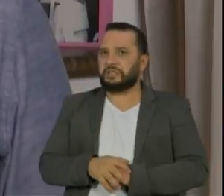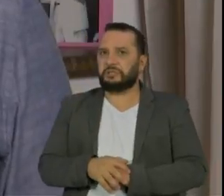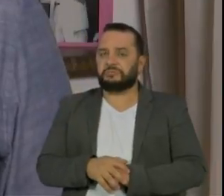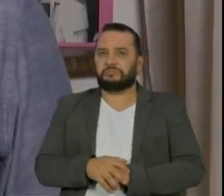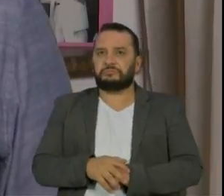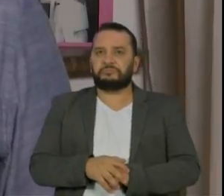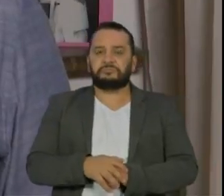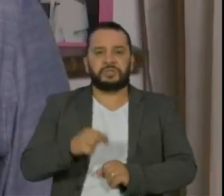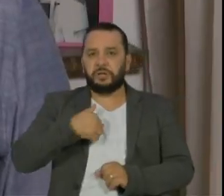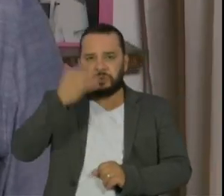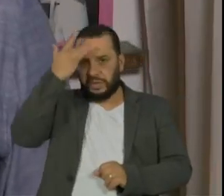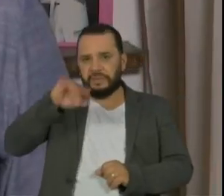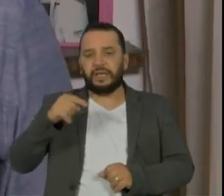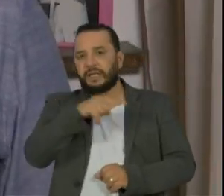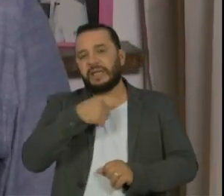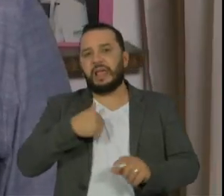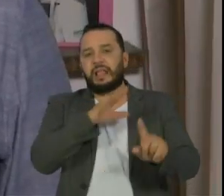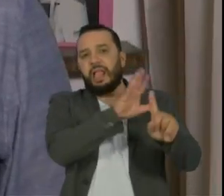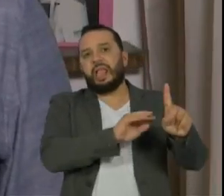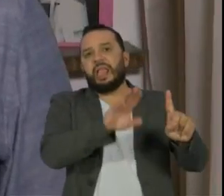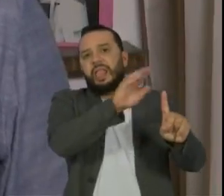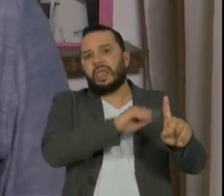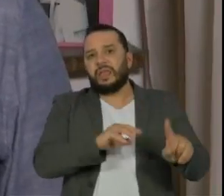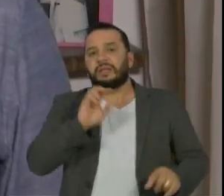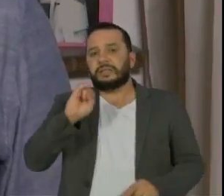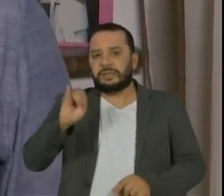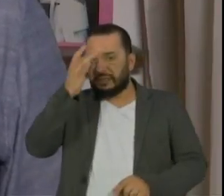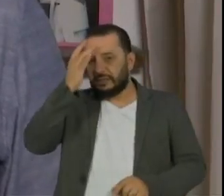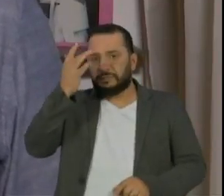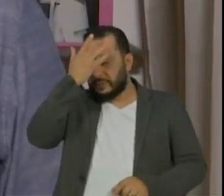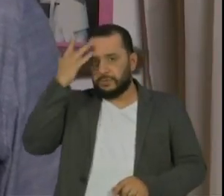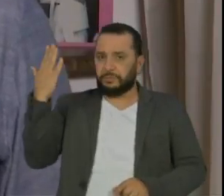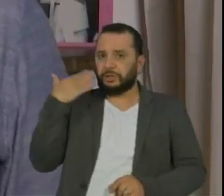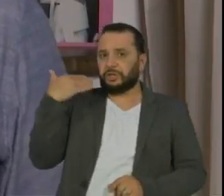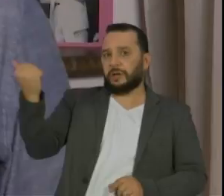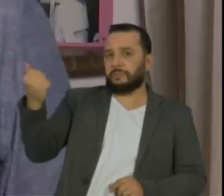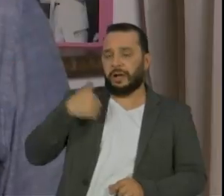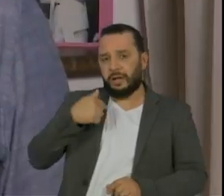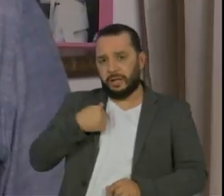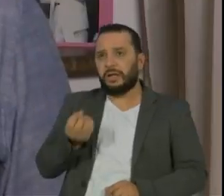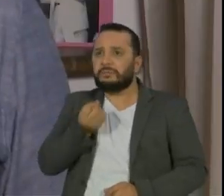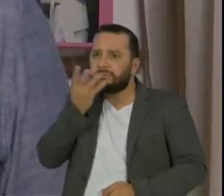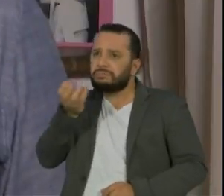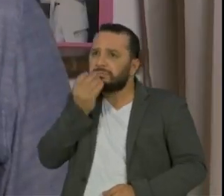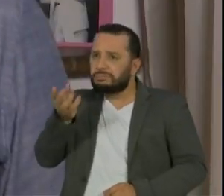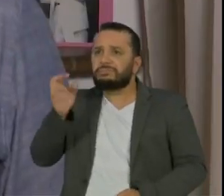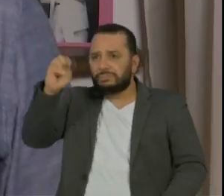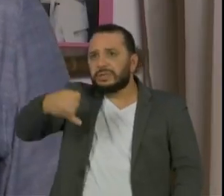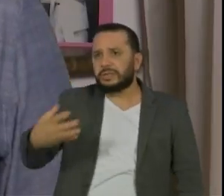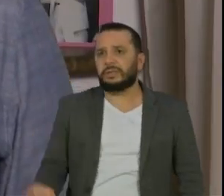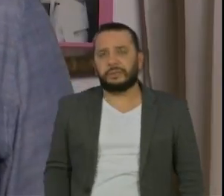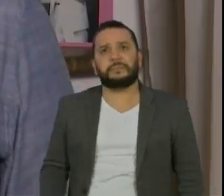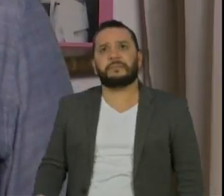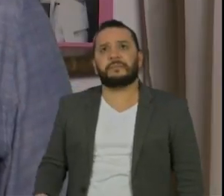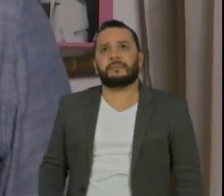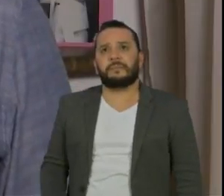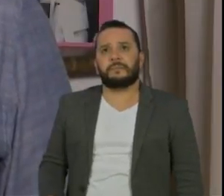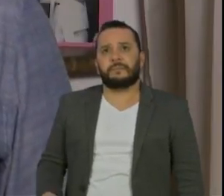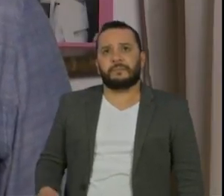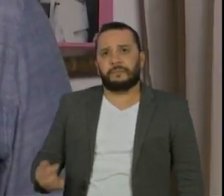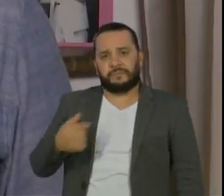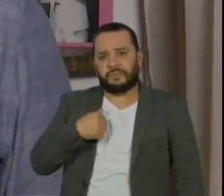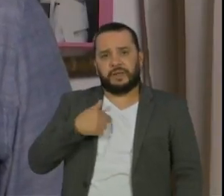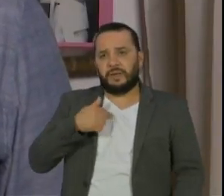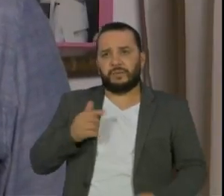não sabia, e se alguém me convocar algum dia para qualquer tipo de esclarecimento, claro que sim, eu não tenho nada